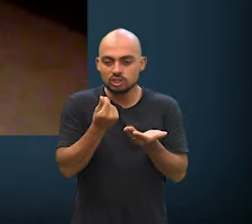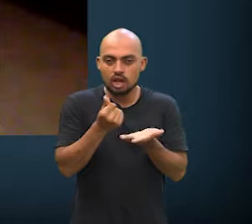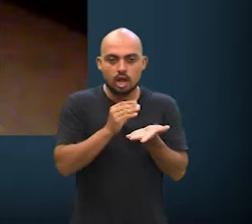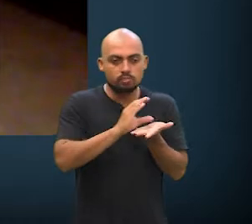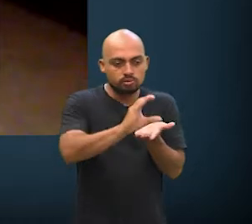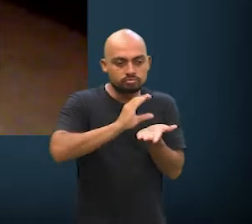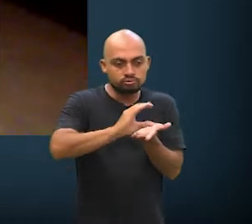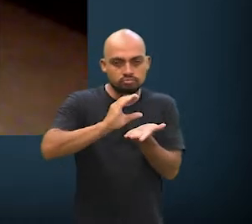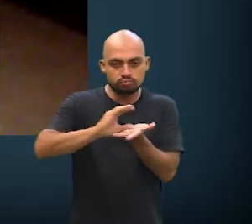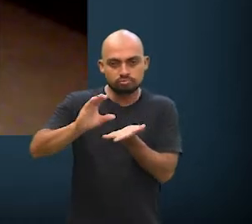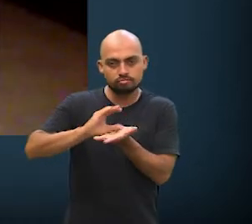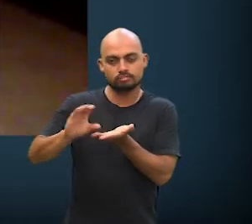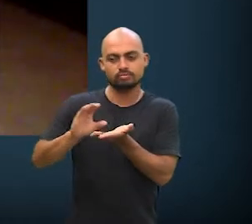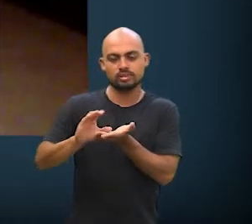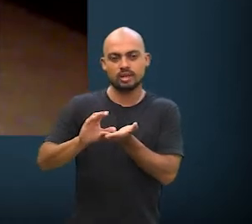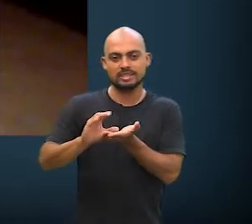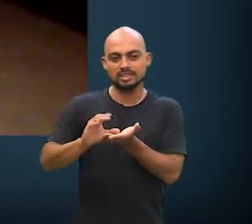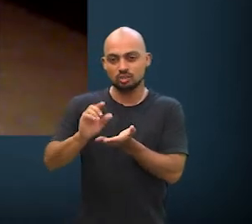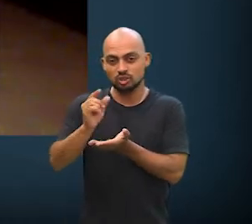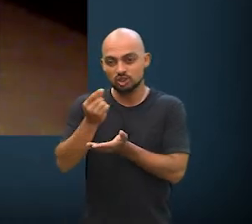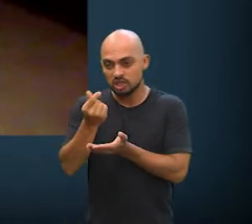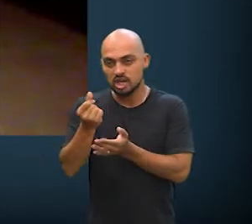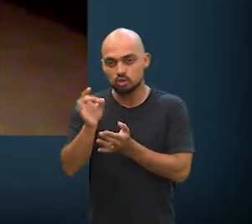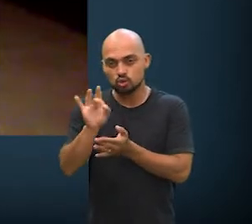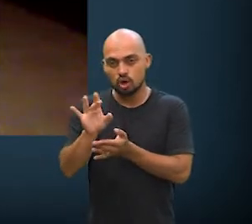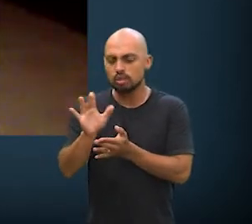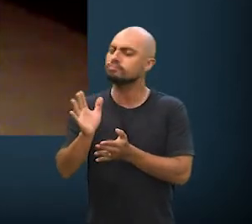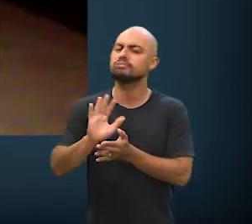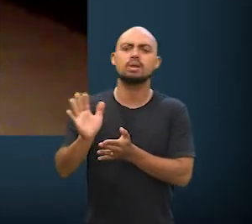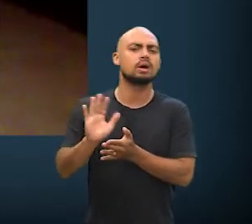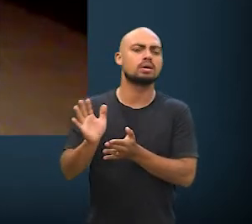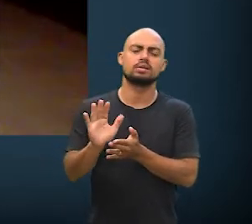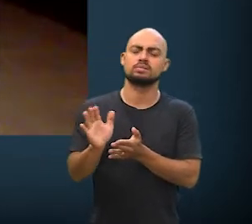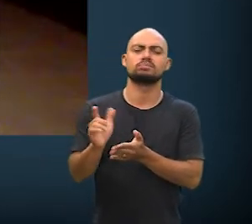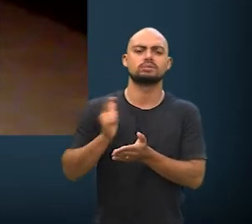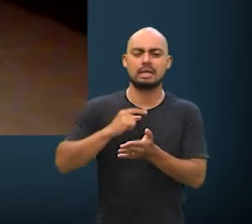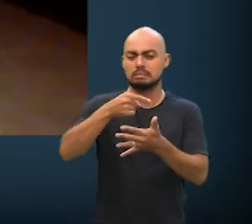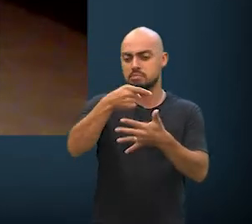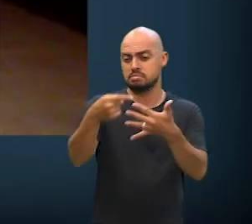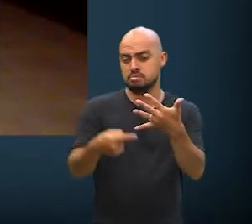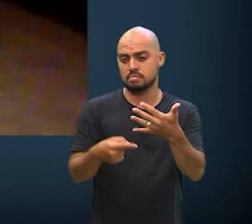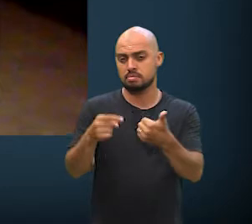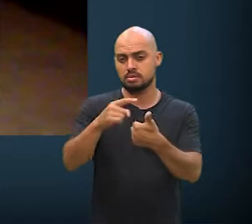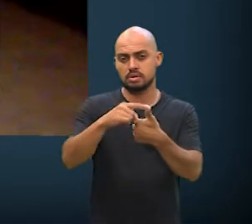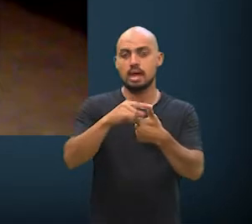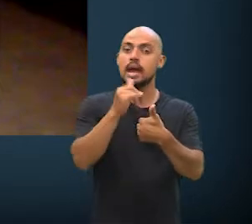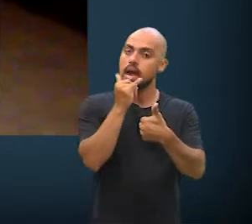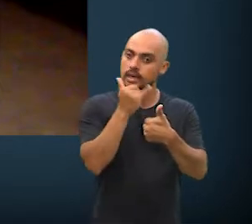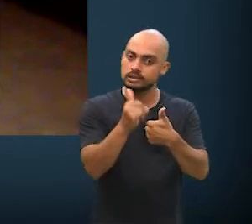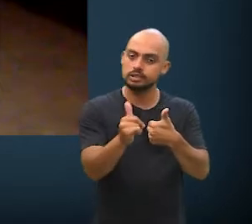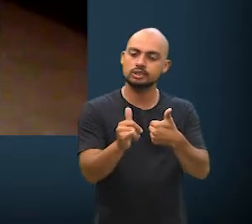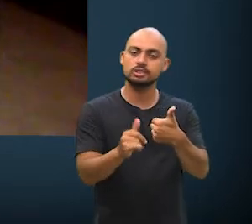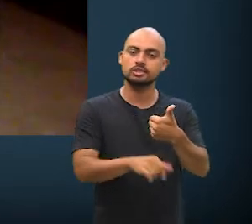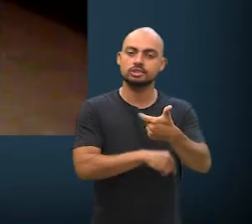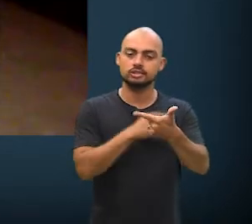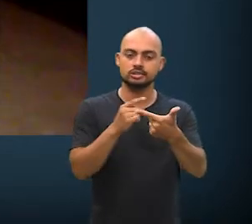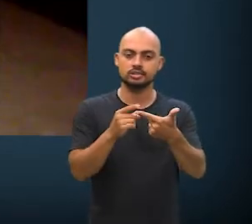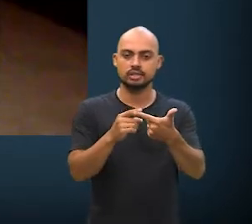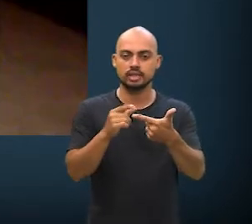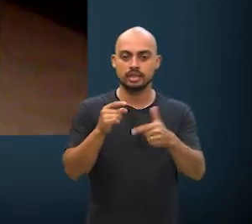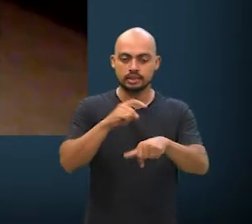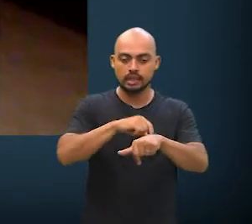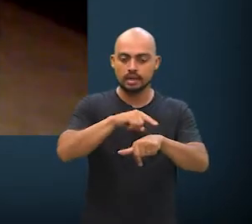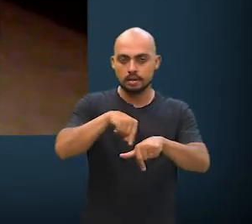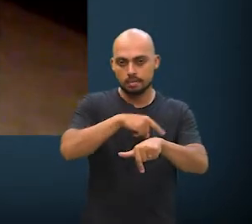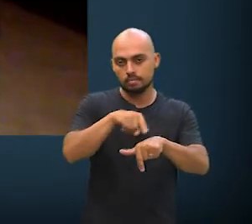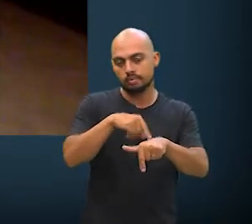de investimento, não é só dinheiro. A gente fala que investimento também é energia colocada em alguma coisa, né? Porque